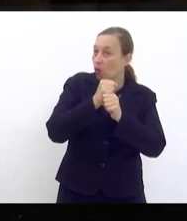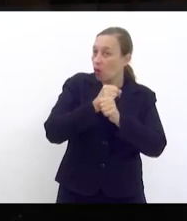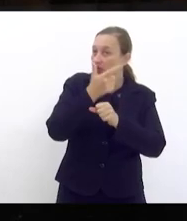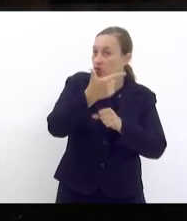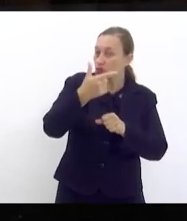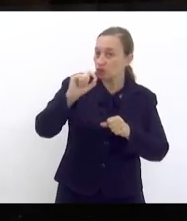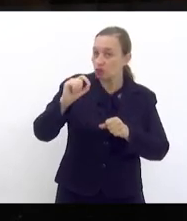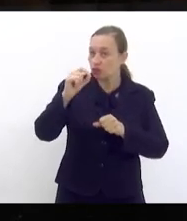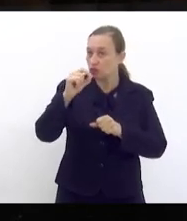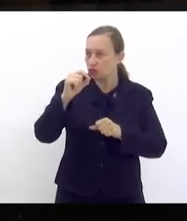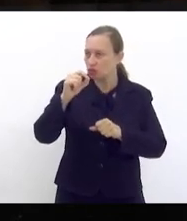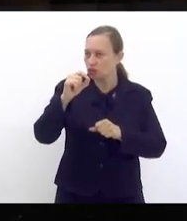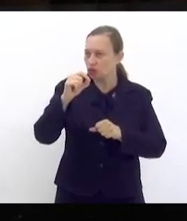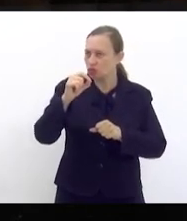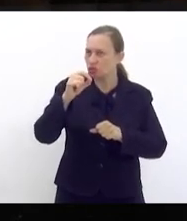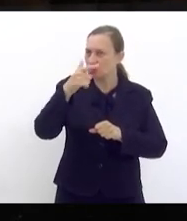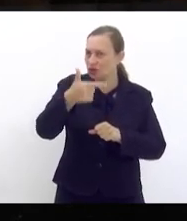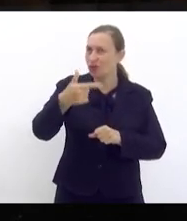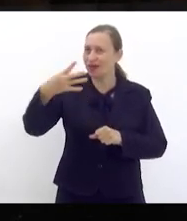de